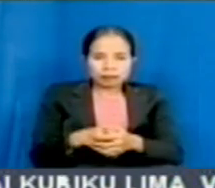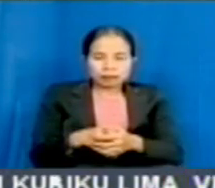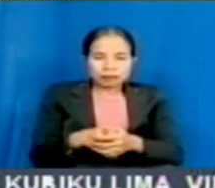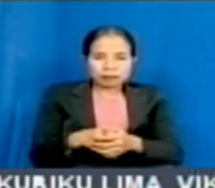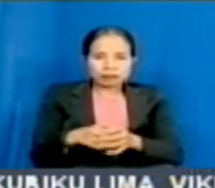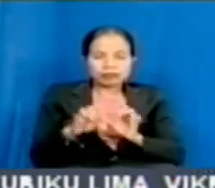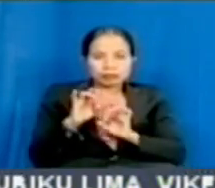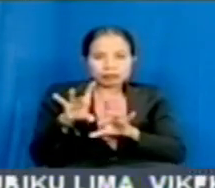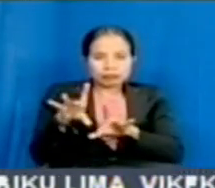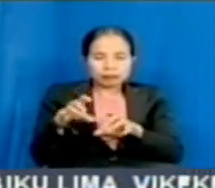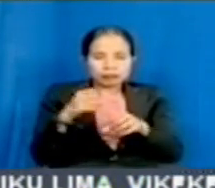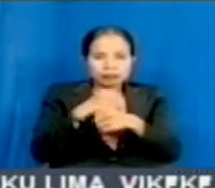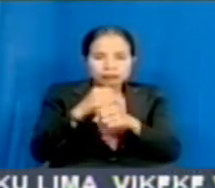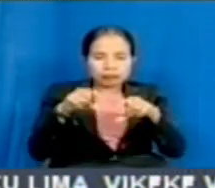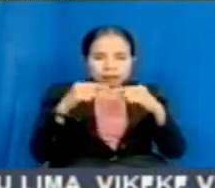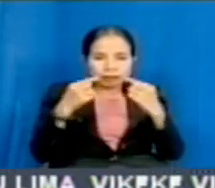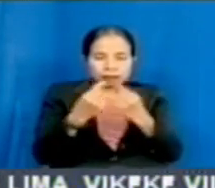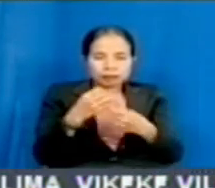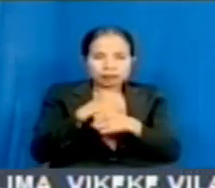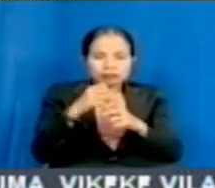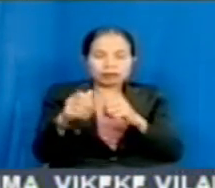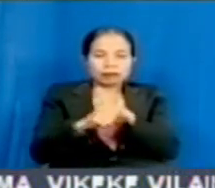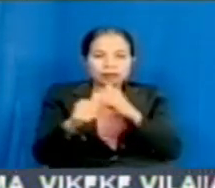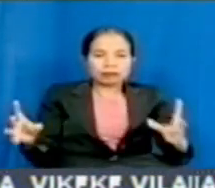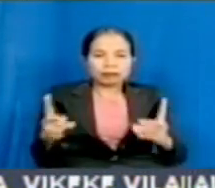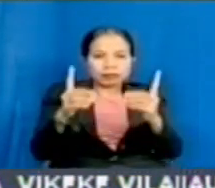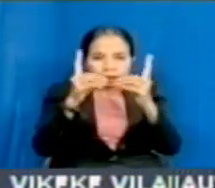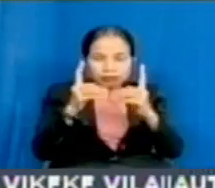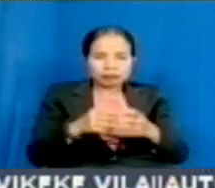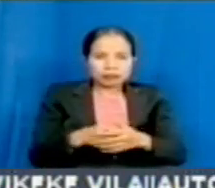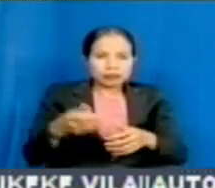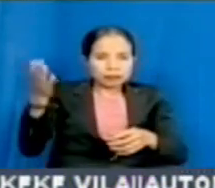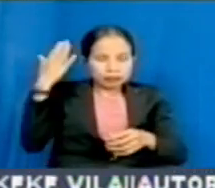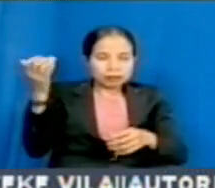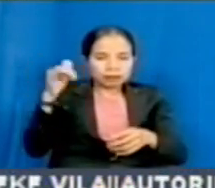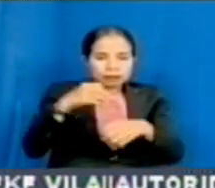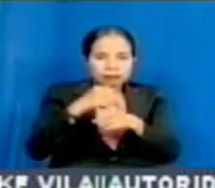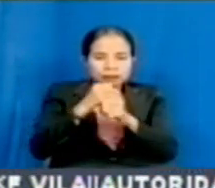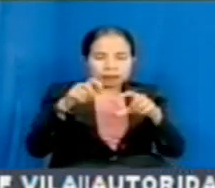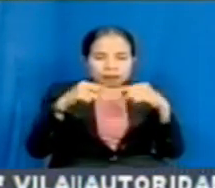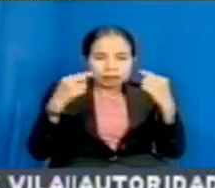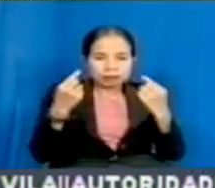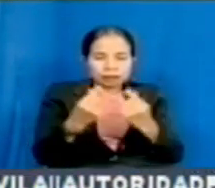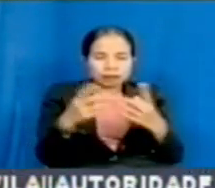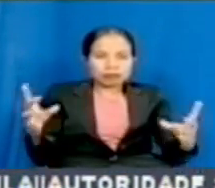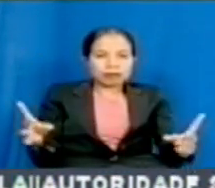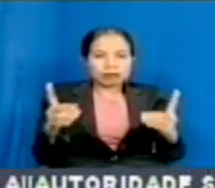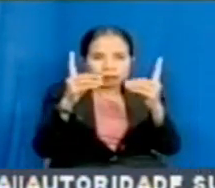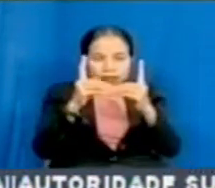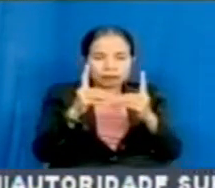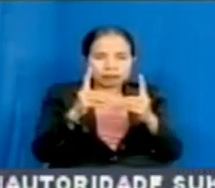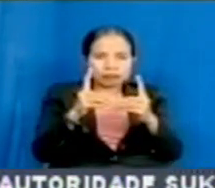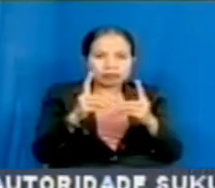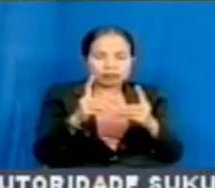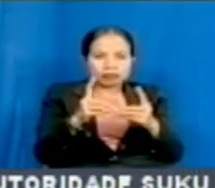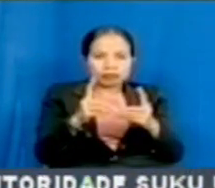hudi halo grupo, hudi halo aksaun hasur malu, huluk sira halo grupo, hudi a contra